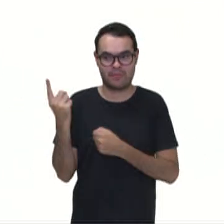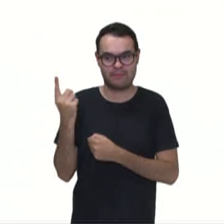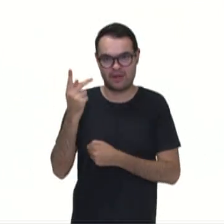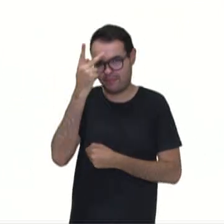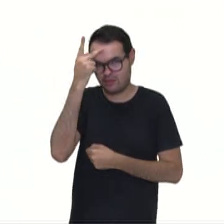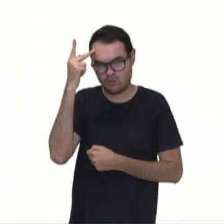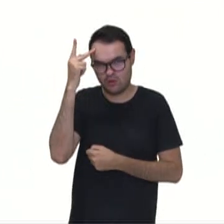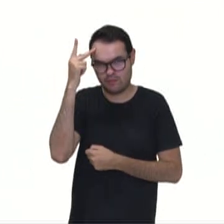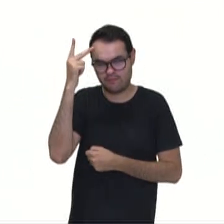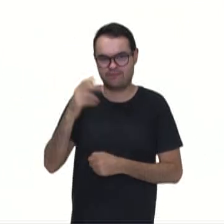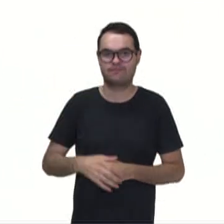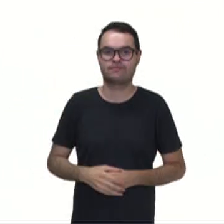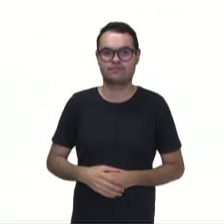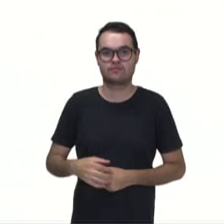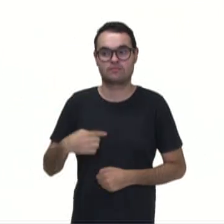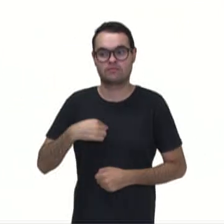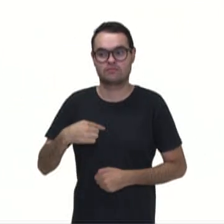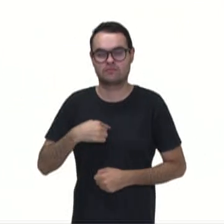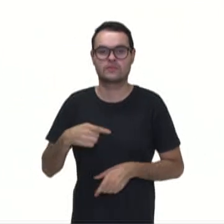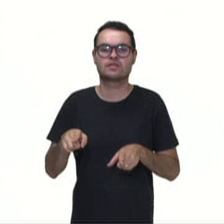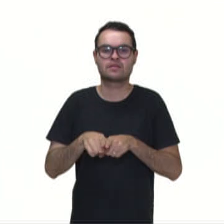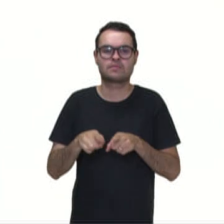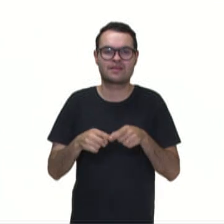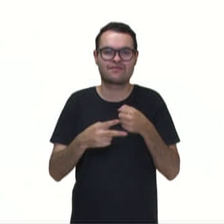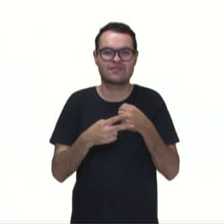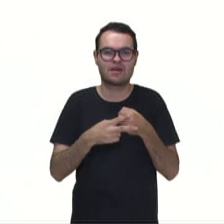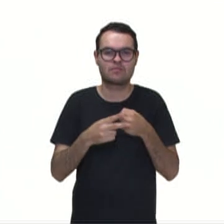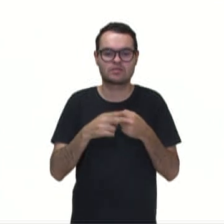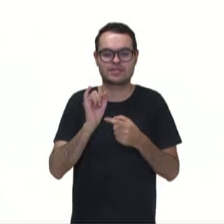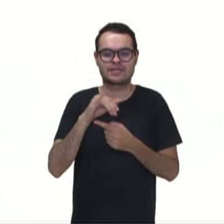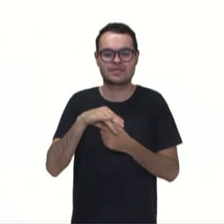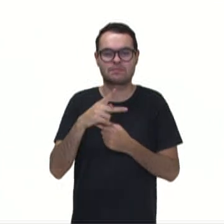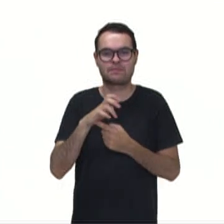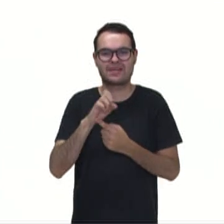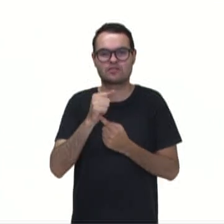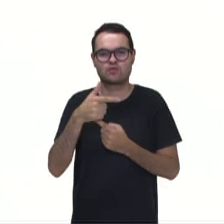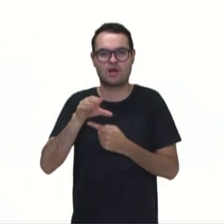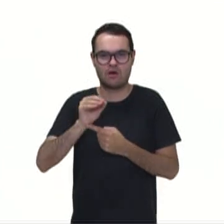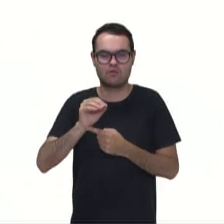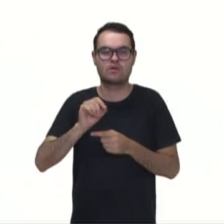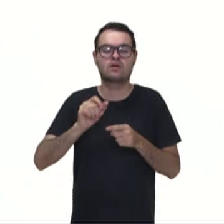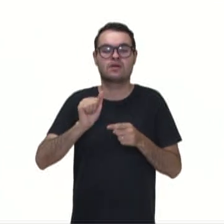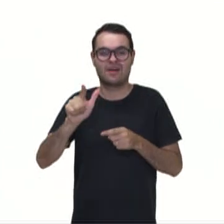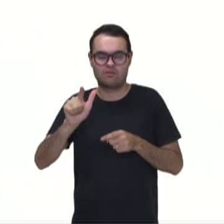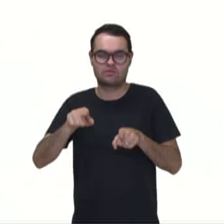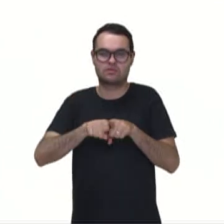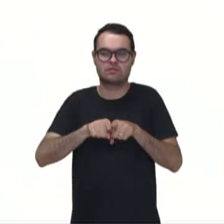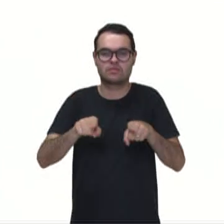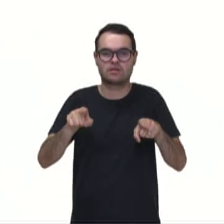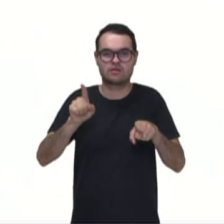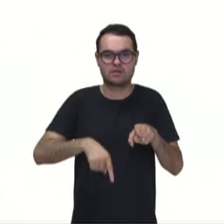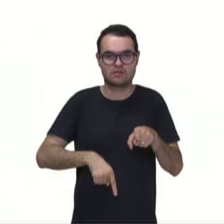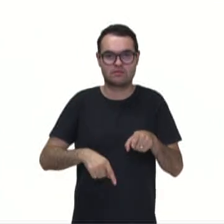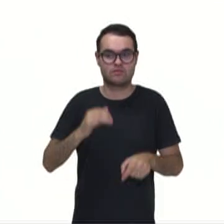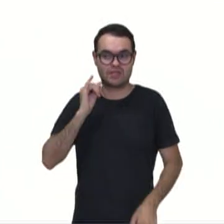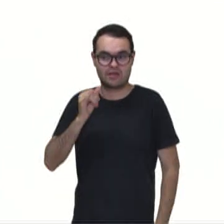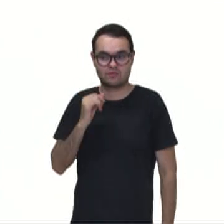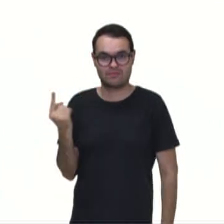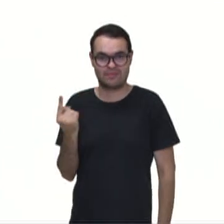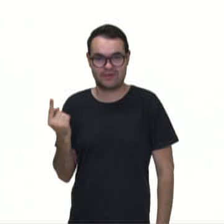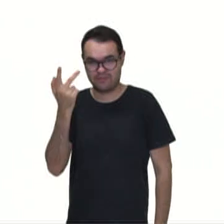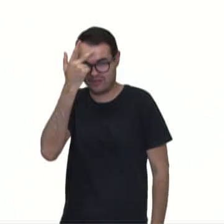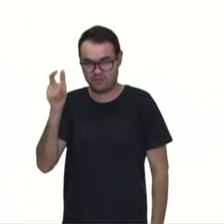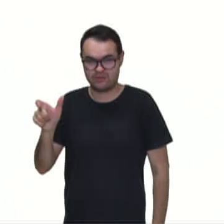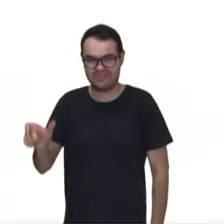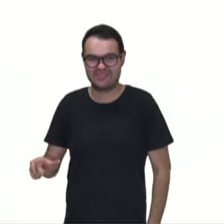também verbos impessoais em modo e tempos variados, né? Com um narrador em primeira pessoa, temos também